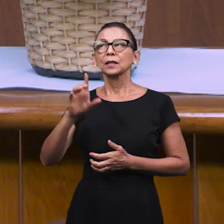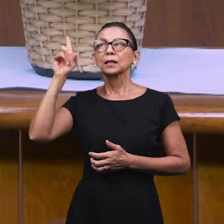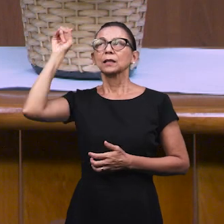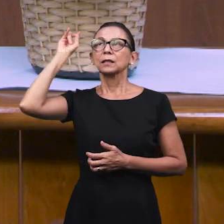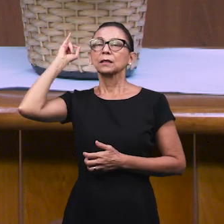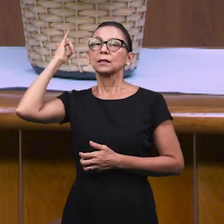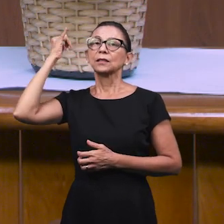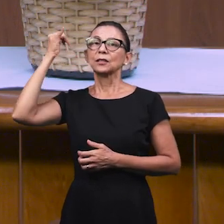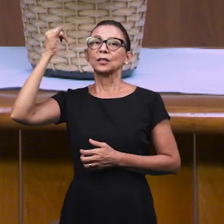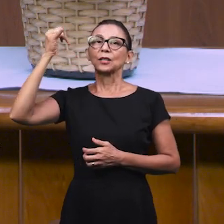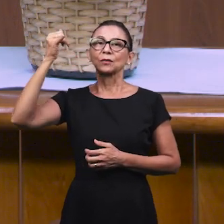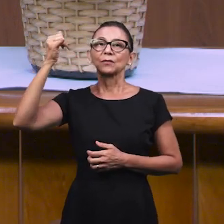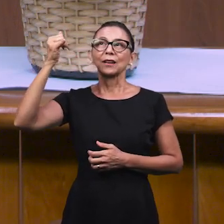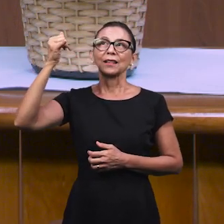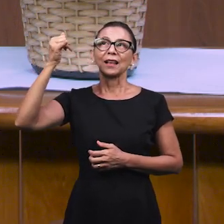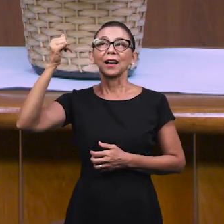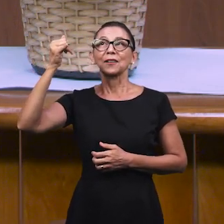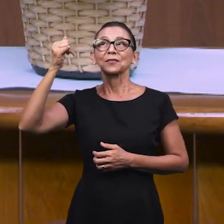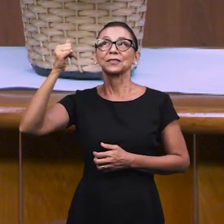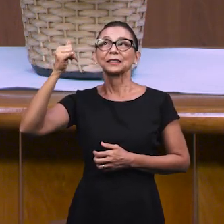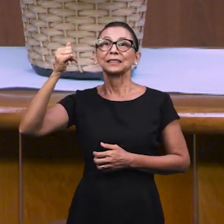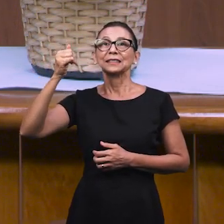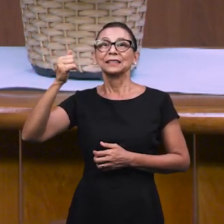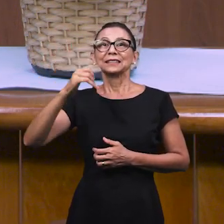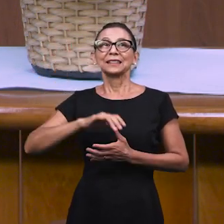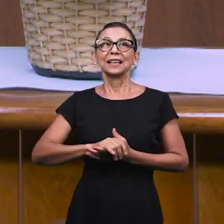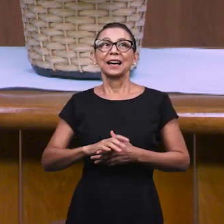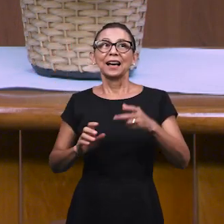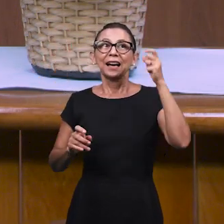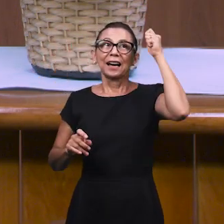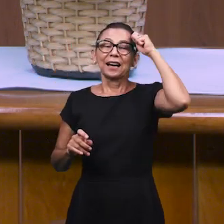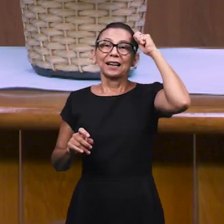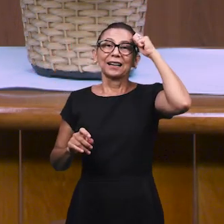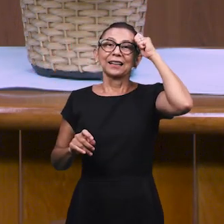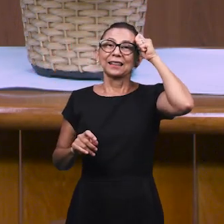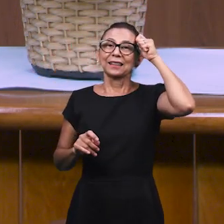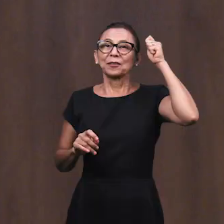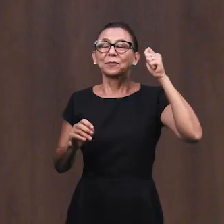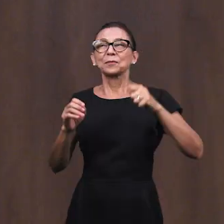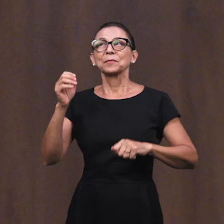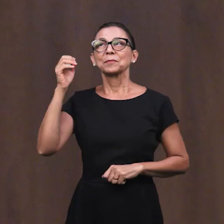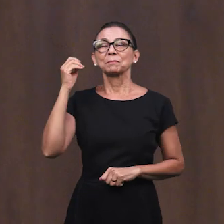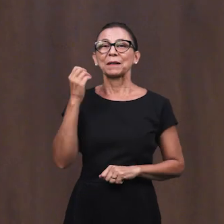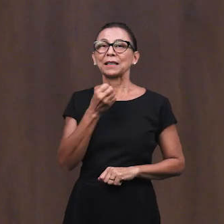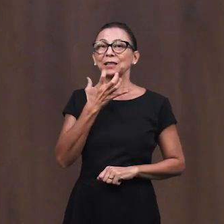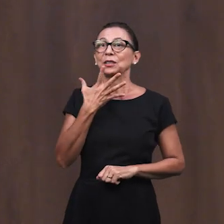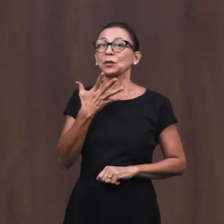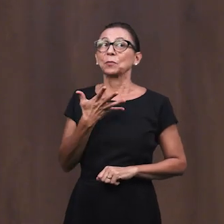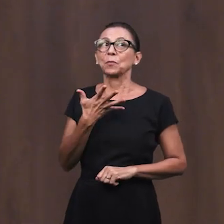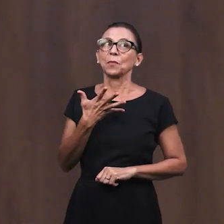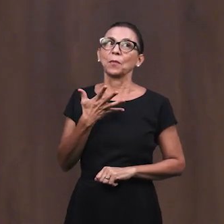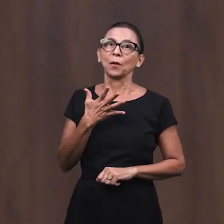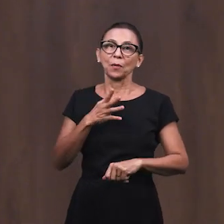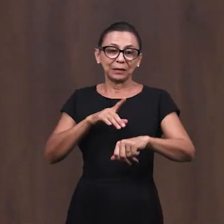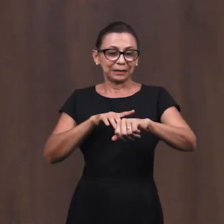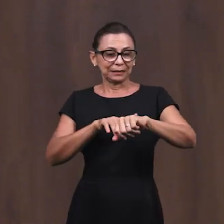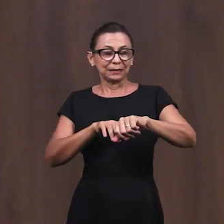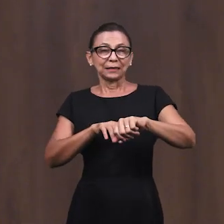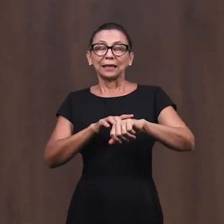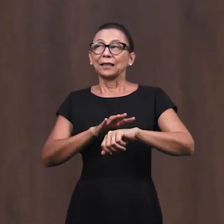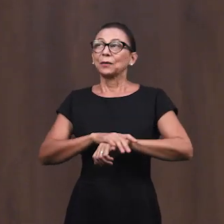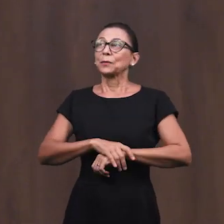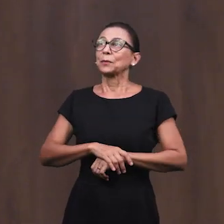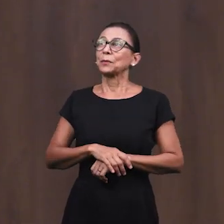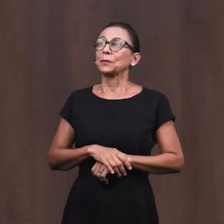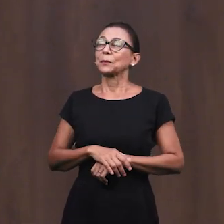Adão devia pensar: olha, está chegando aquele momento, hein? Que coisa boa. Daqui a pouco Deus vai estar falando comigo. O que